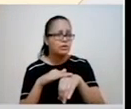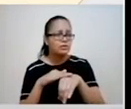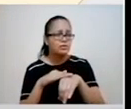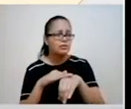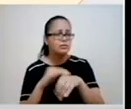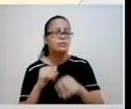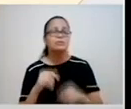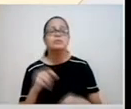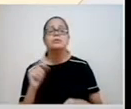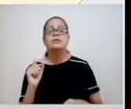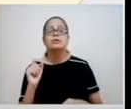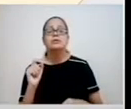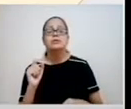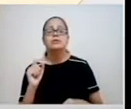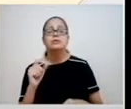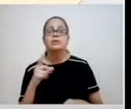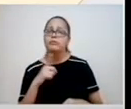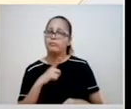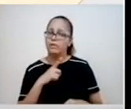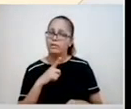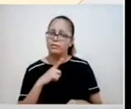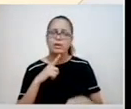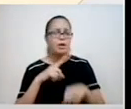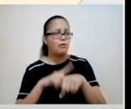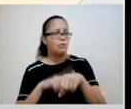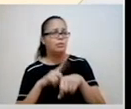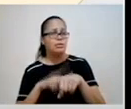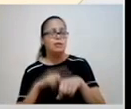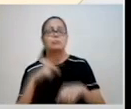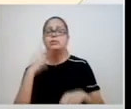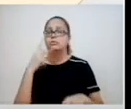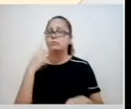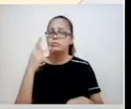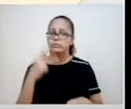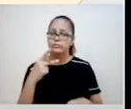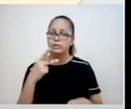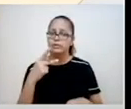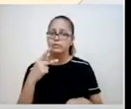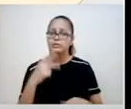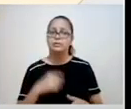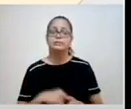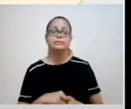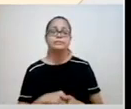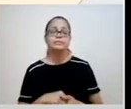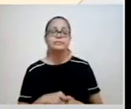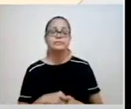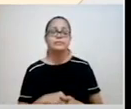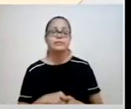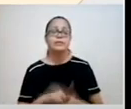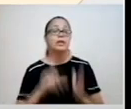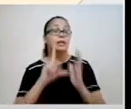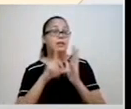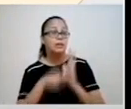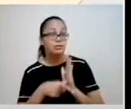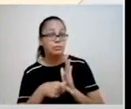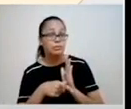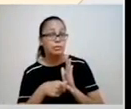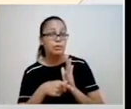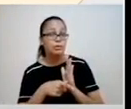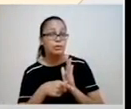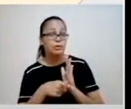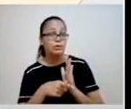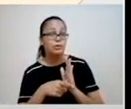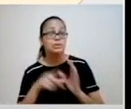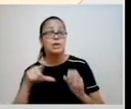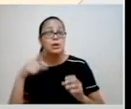emissor, né? Ele vai ter o turno de fala. Então eu vou pegar o turno porque eu estou falando. Aí alguém vai falar, eu passo o turno para